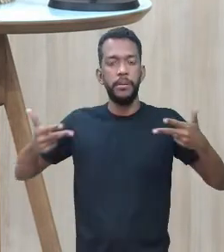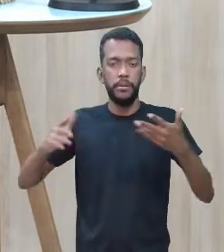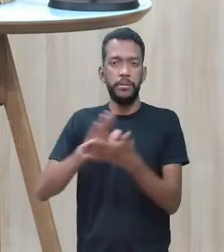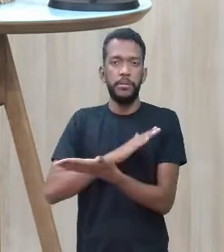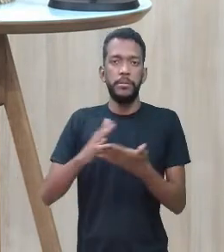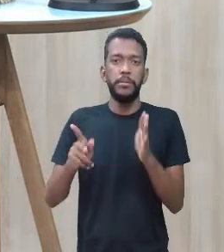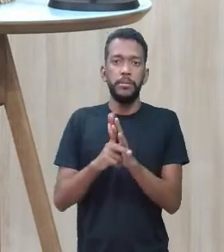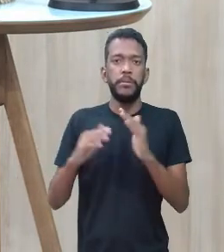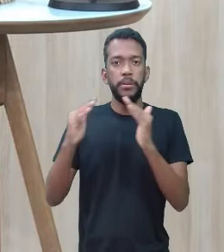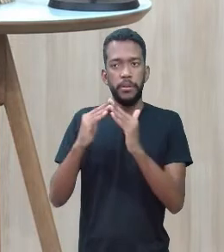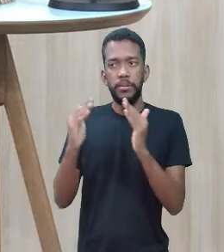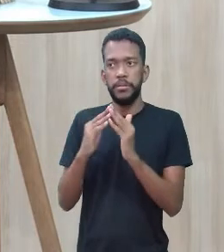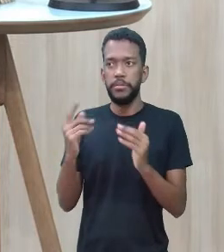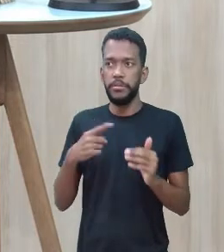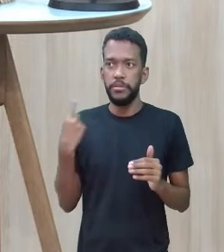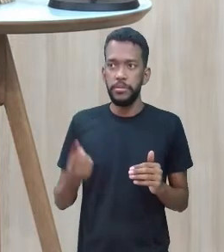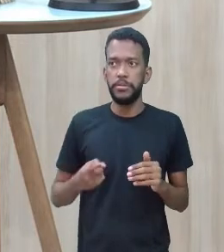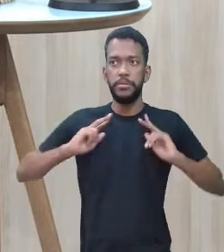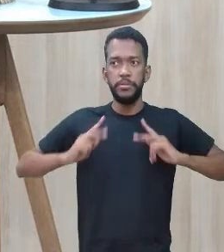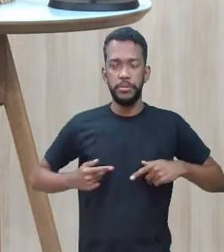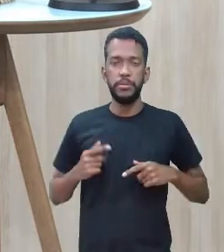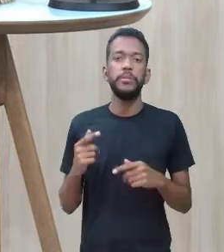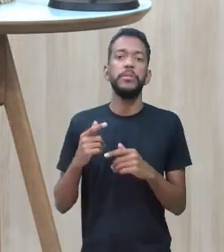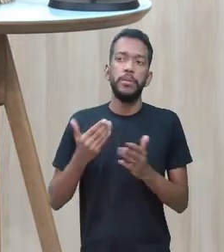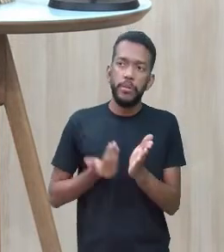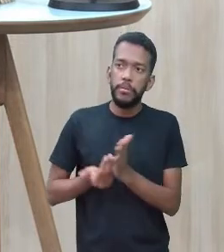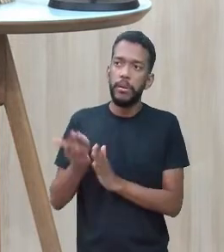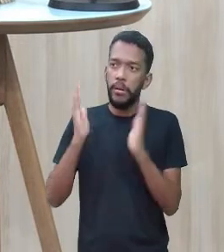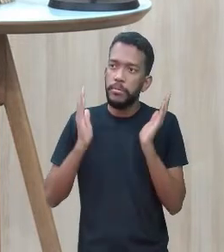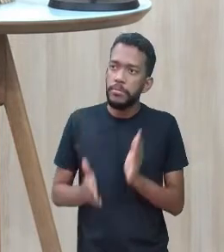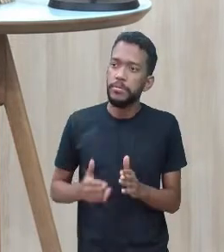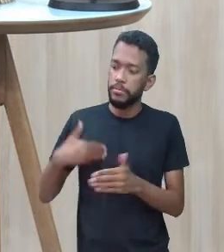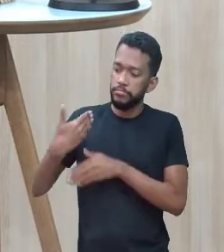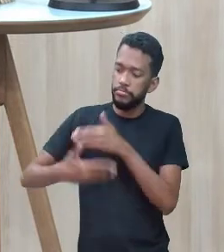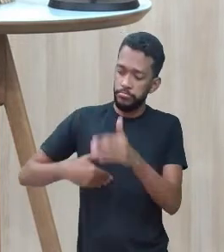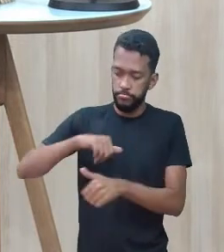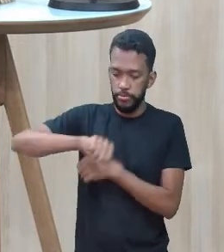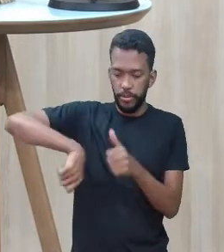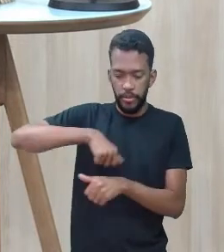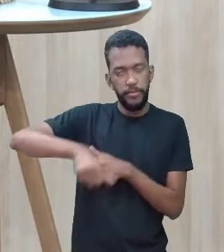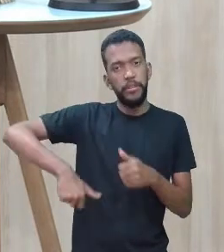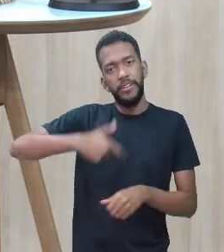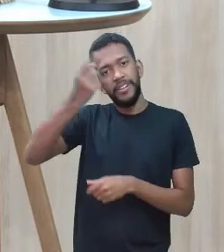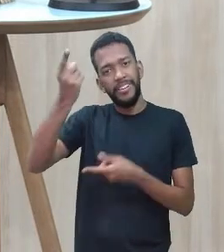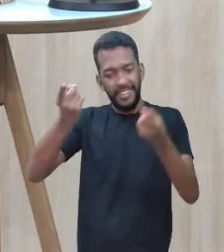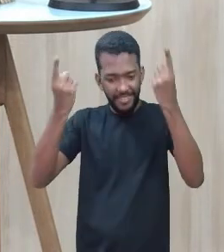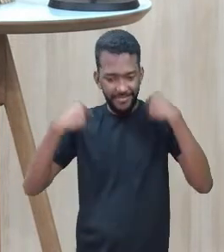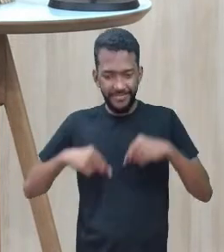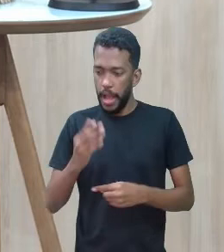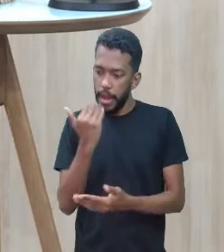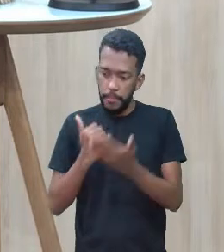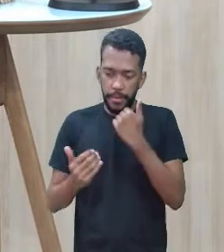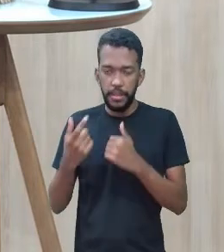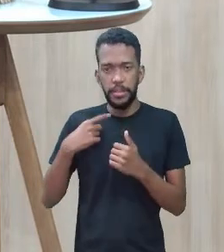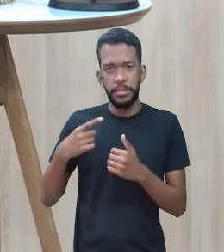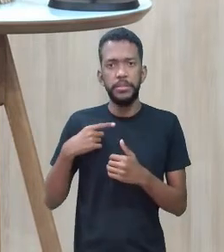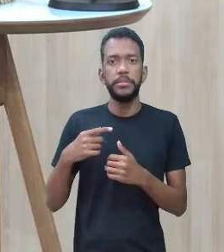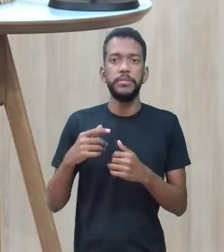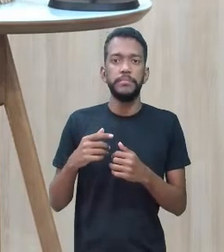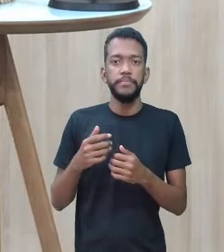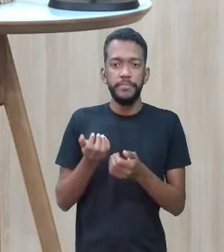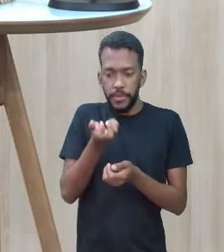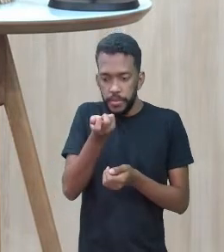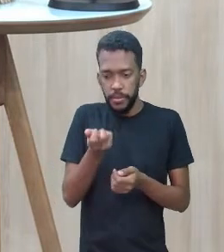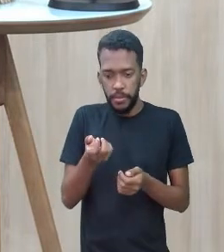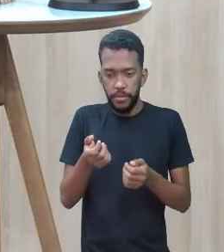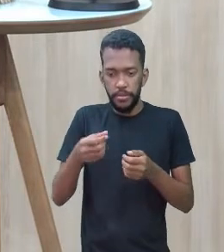animais domésticos, nós, os homens, nós começamos a modificar um pouco a alimentação, com ração e com outros